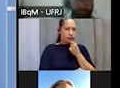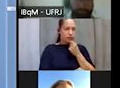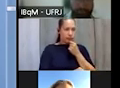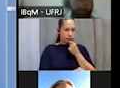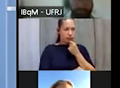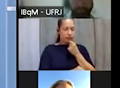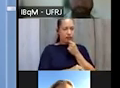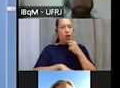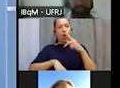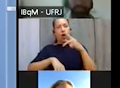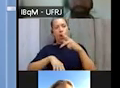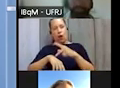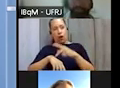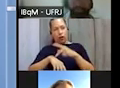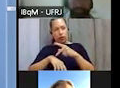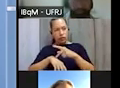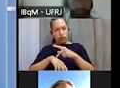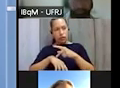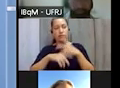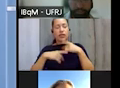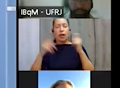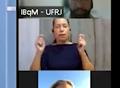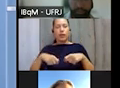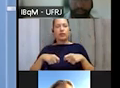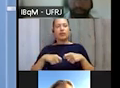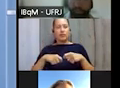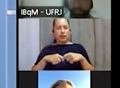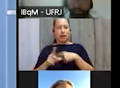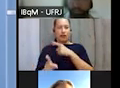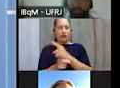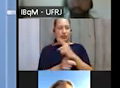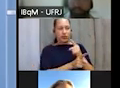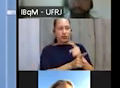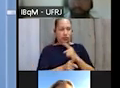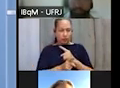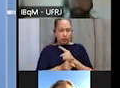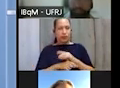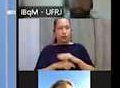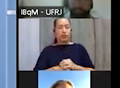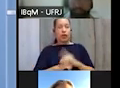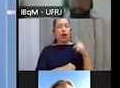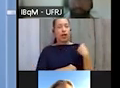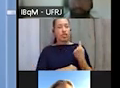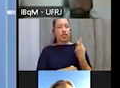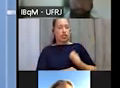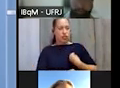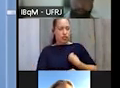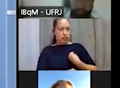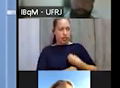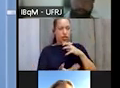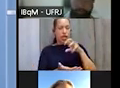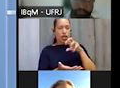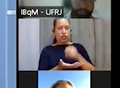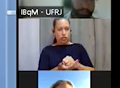rocha e a possibilidade da descoberta. Então, nós temos como registro histórico